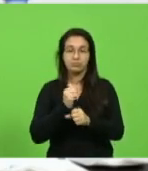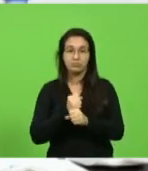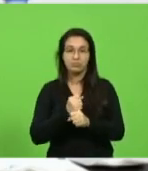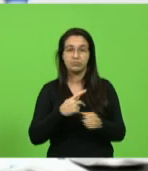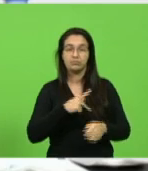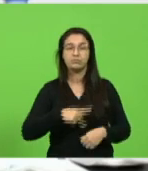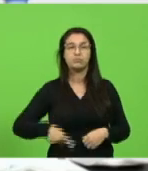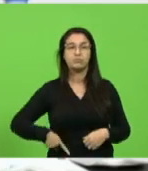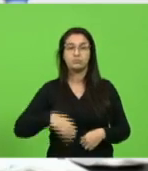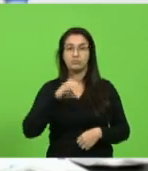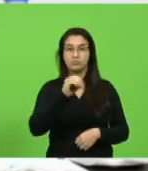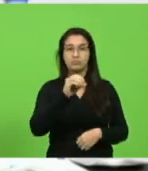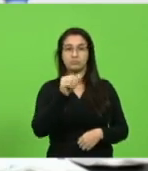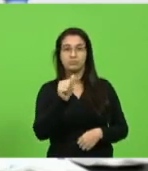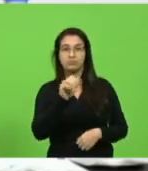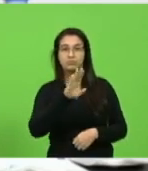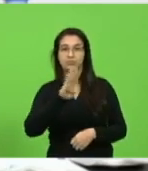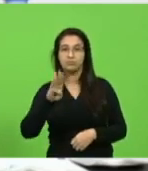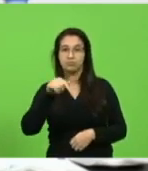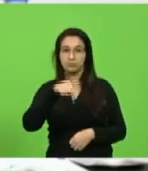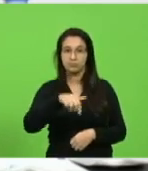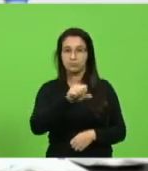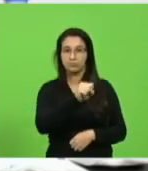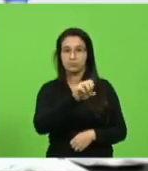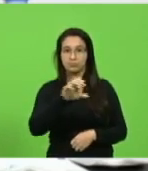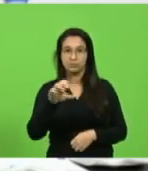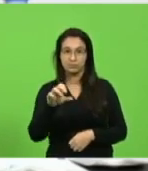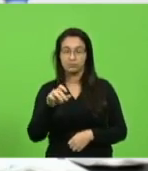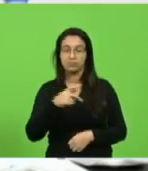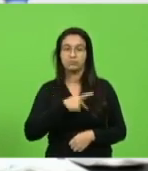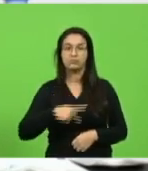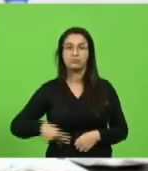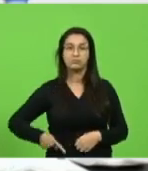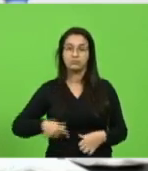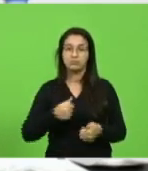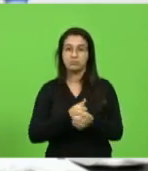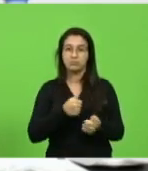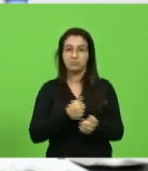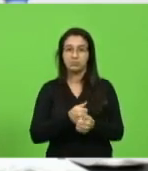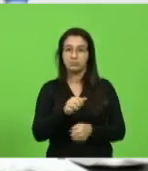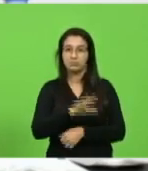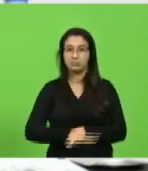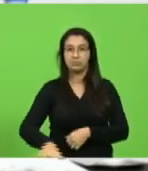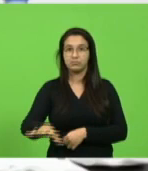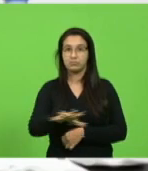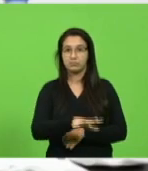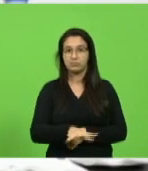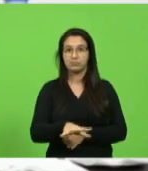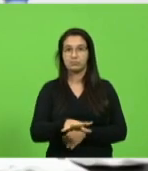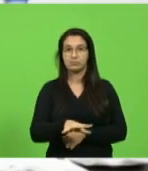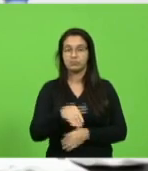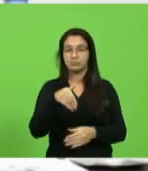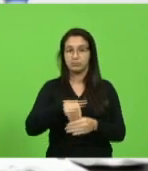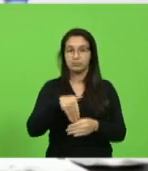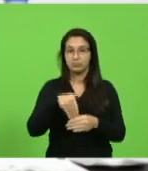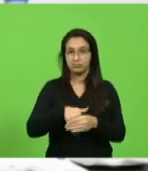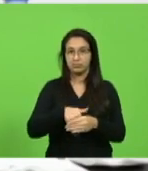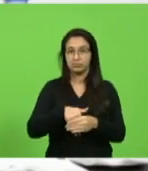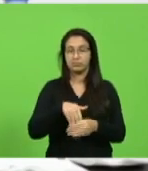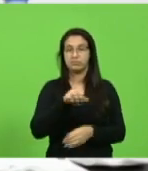Advogados subseção de Santa Catarina e o presidente do Tribunal Regional Eleitoral do Estado de Santa Catarina